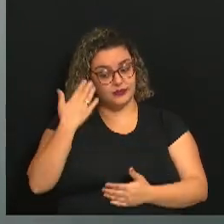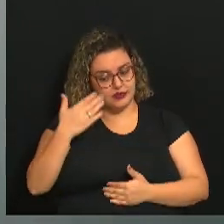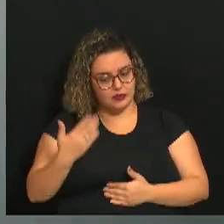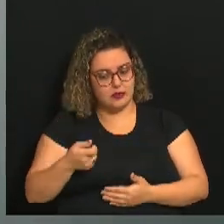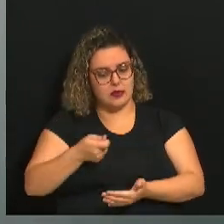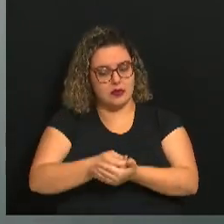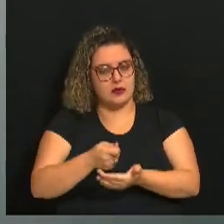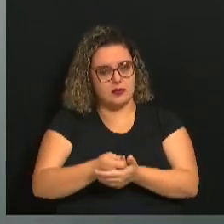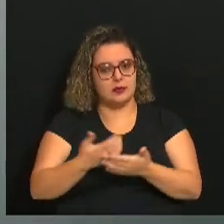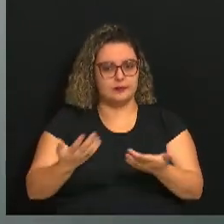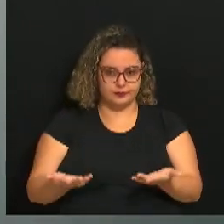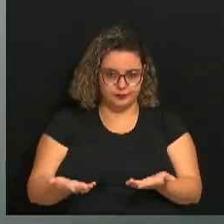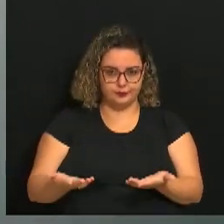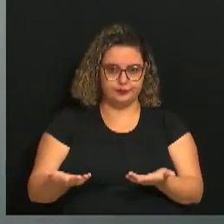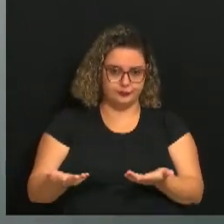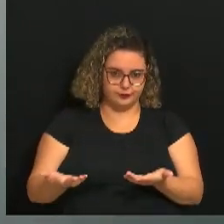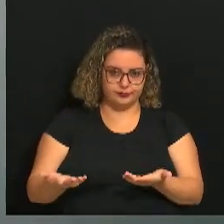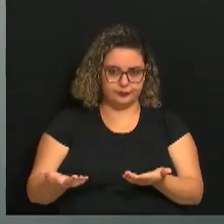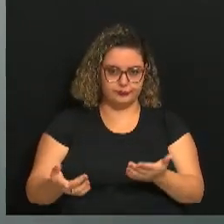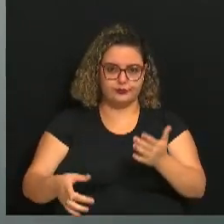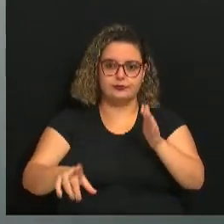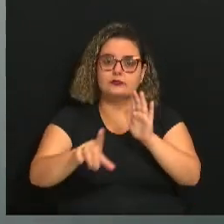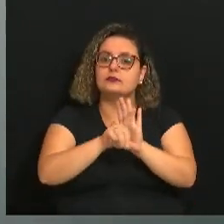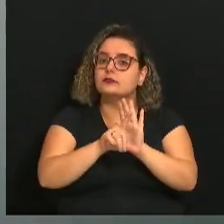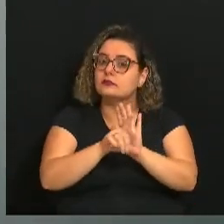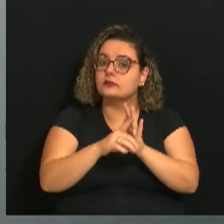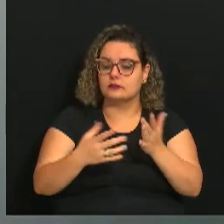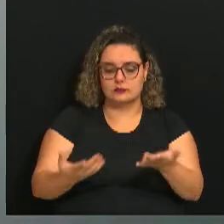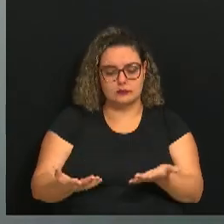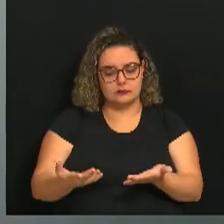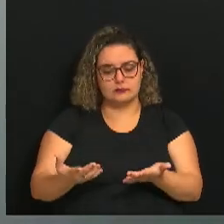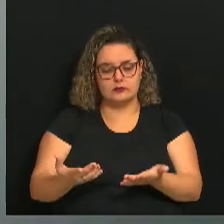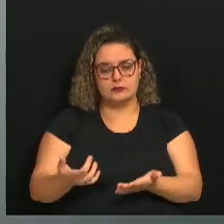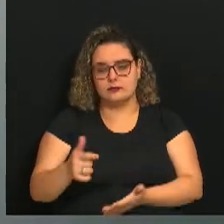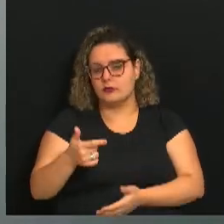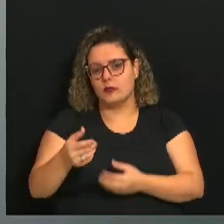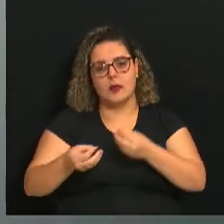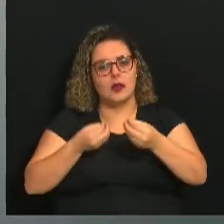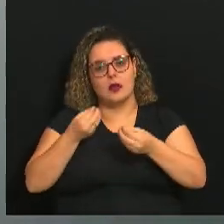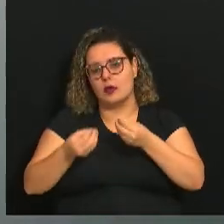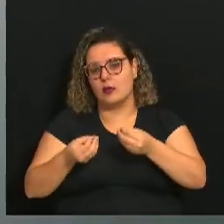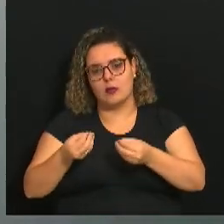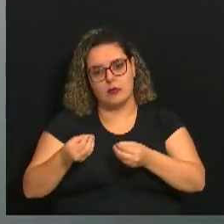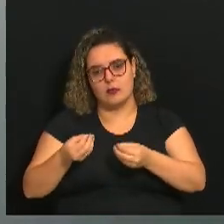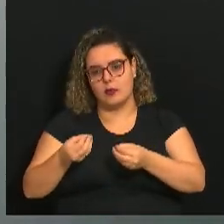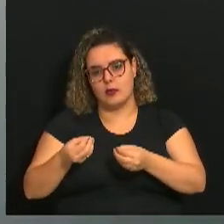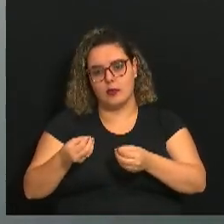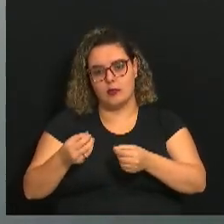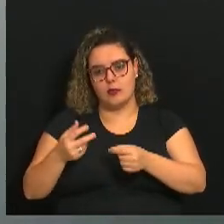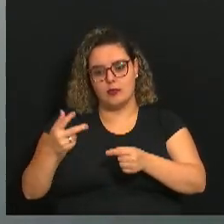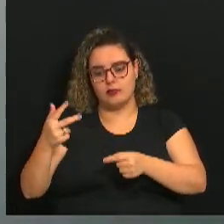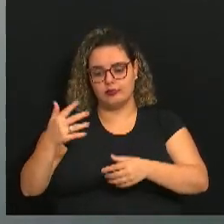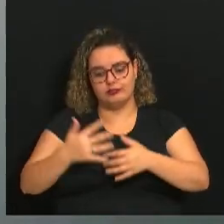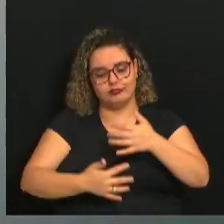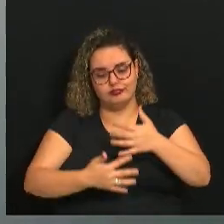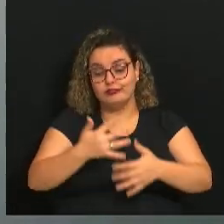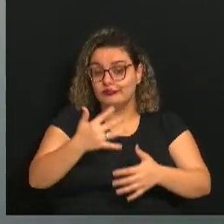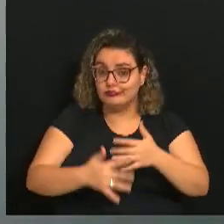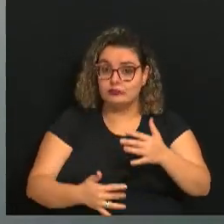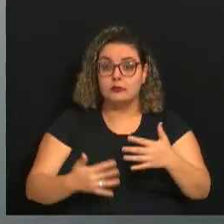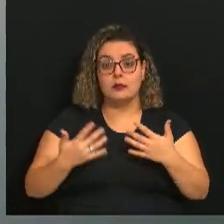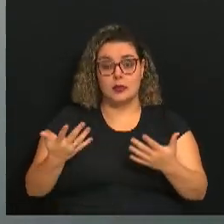mas se ela está legalmente ali para assumir, nós não temos como impedir. Agora, nós temos como, dentro